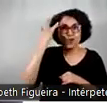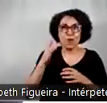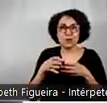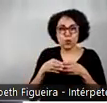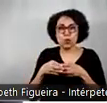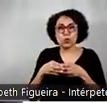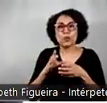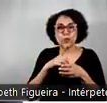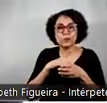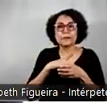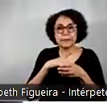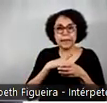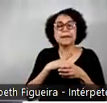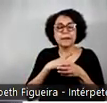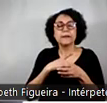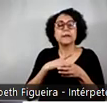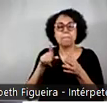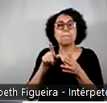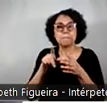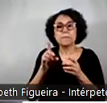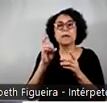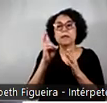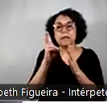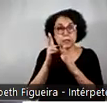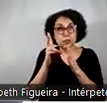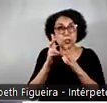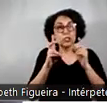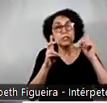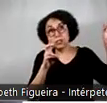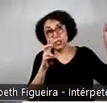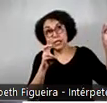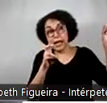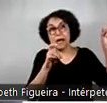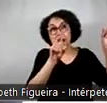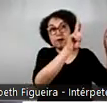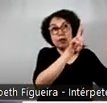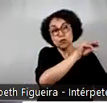de povos originários da Venezuela que estão vivendo no Brasil.